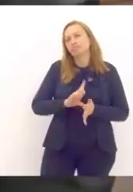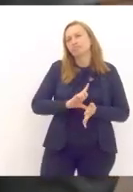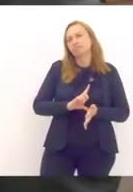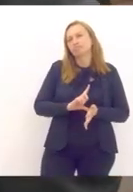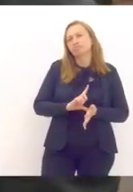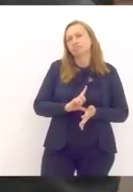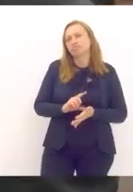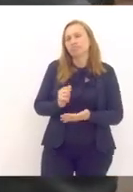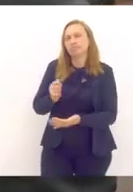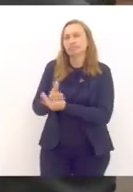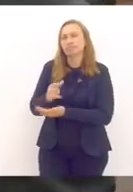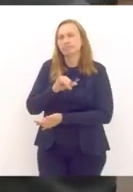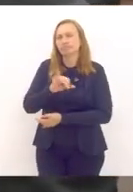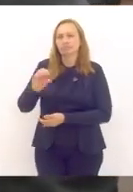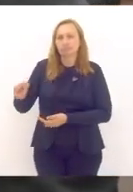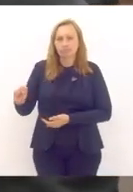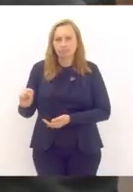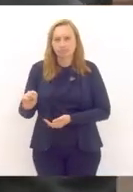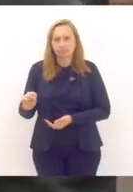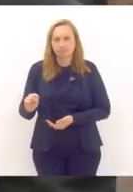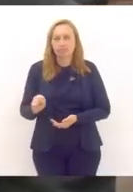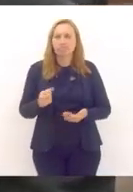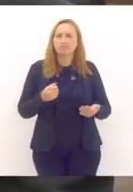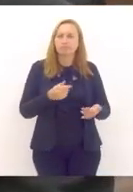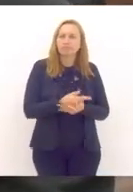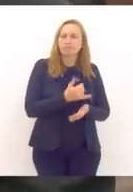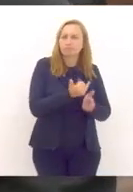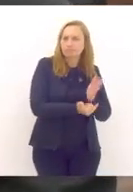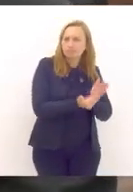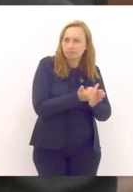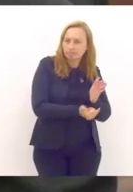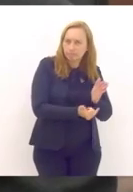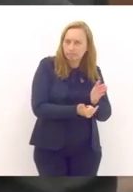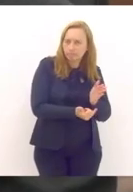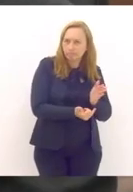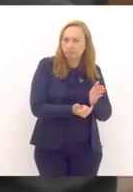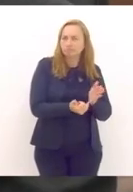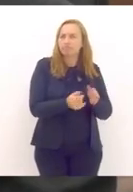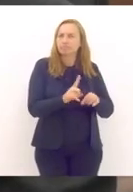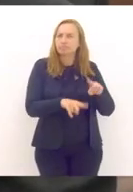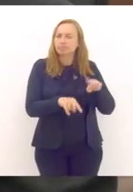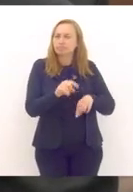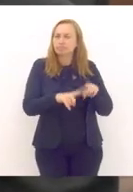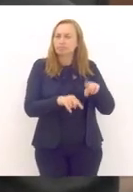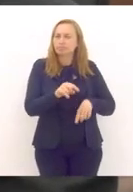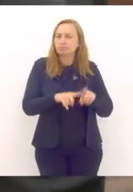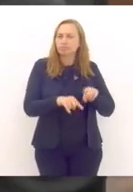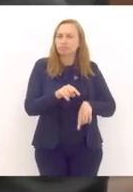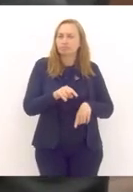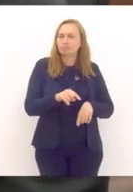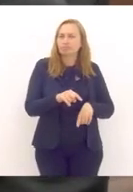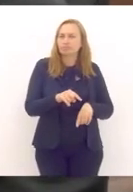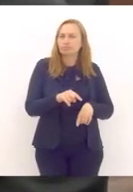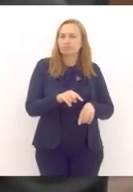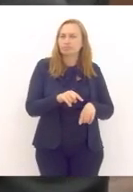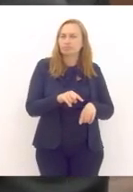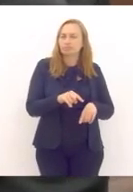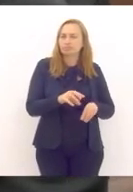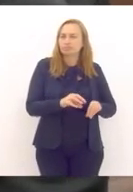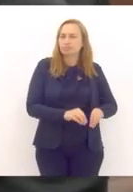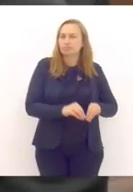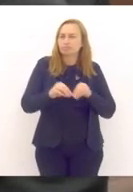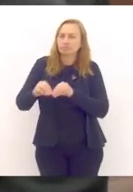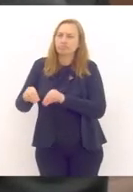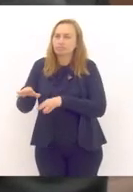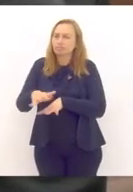contribuintes de ICMS, muito contribuintes do Imposto sobre Circulação de Mercadorias, talvez estejam migrando para a área de serviços, onde